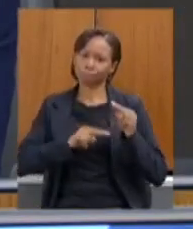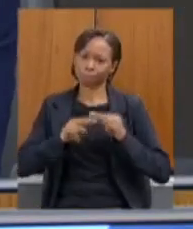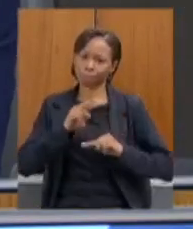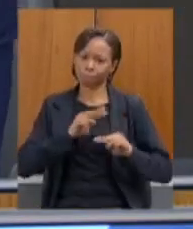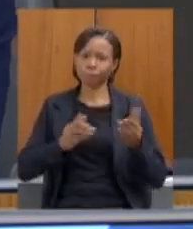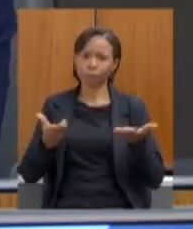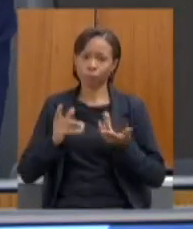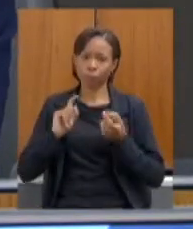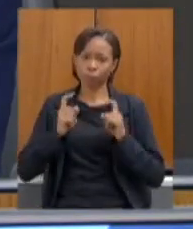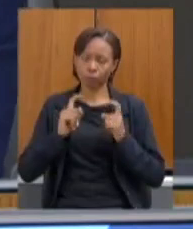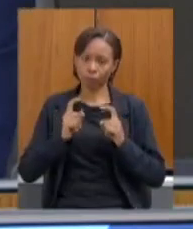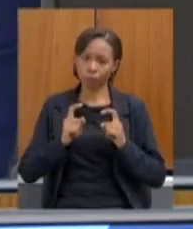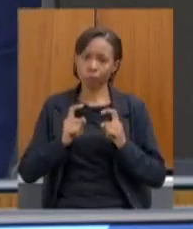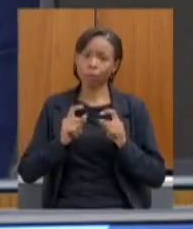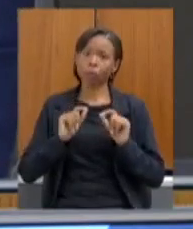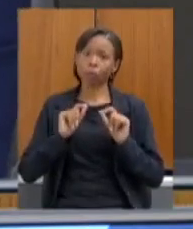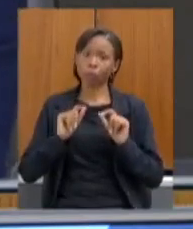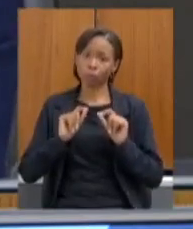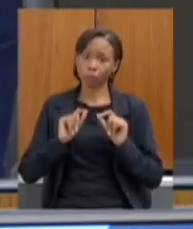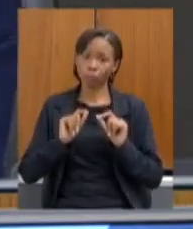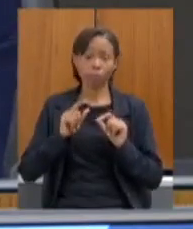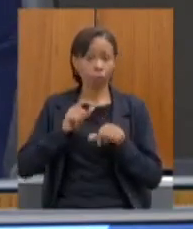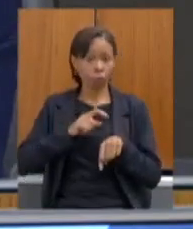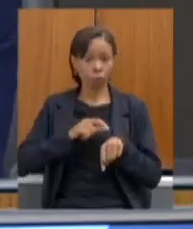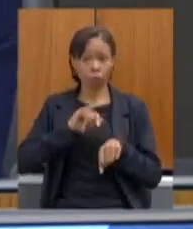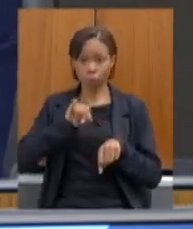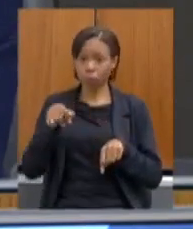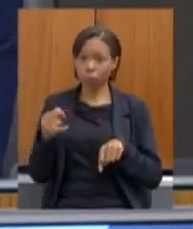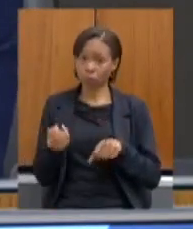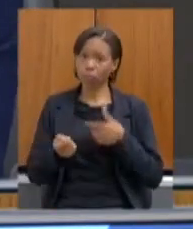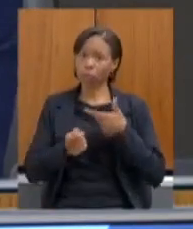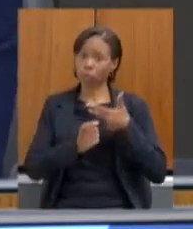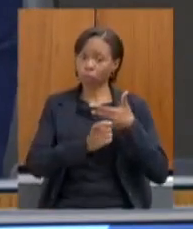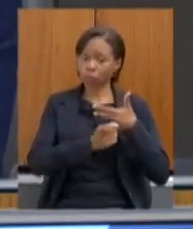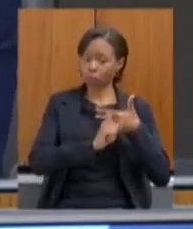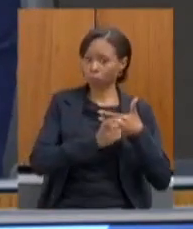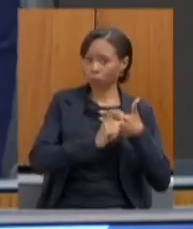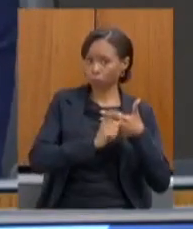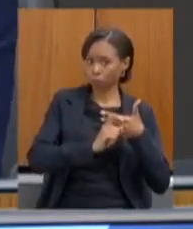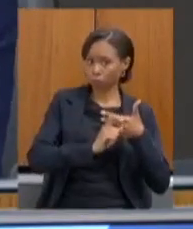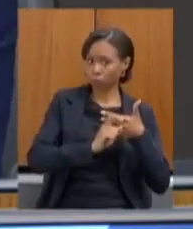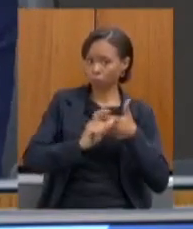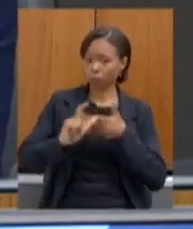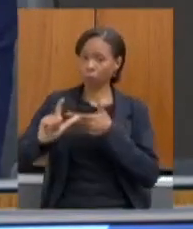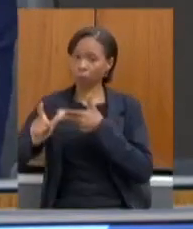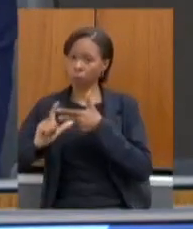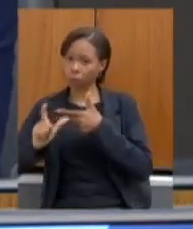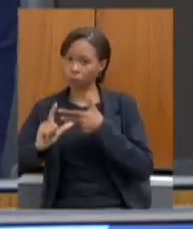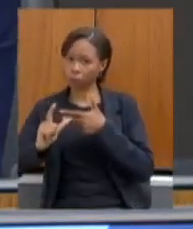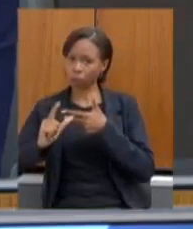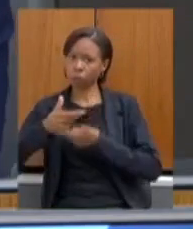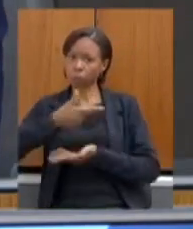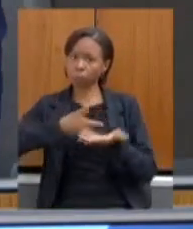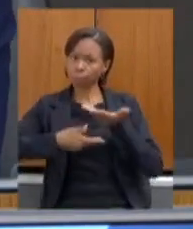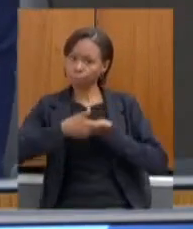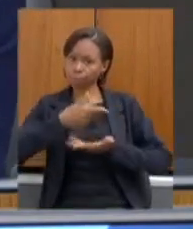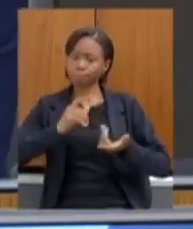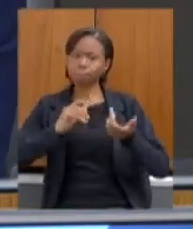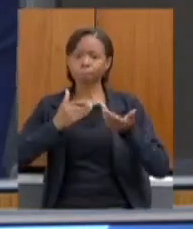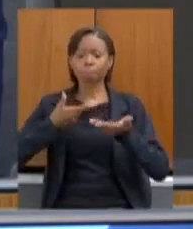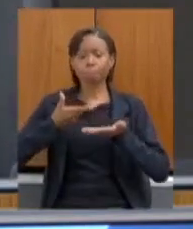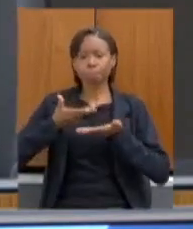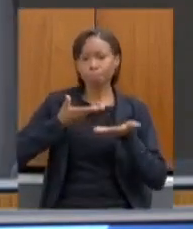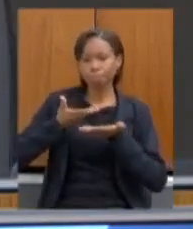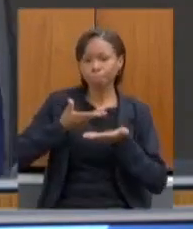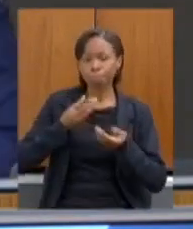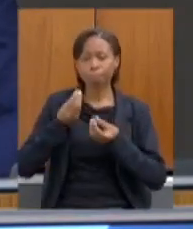do Poder Executivo poder discutir com o Poder Legislativo as ações de governo, sempre voltadas para o bem de todos os cidadãos